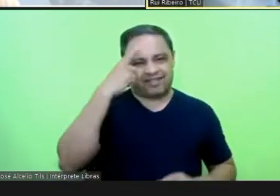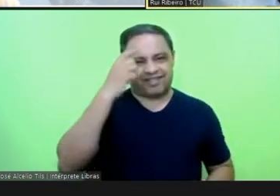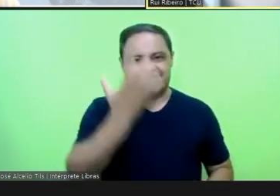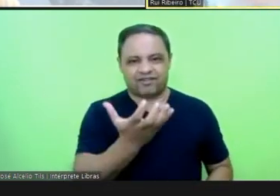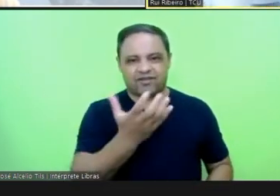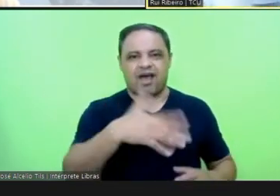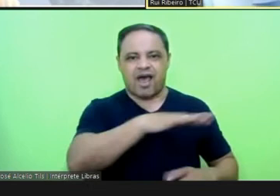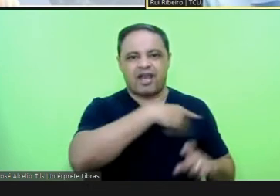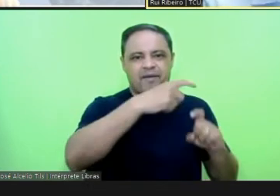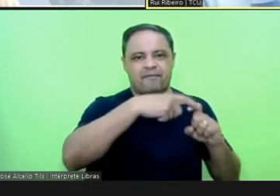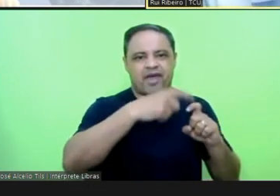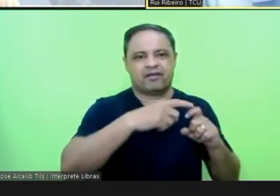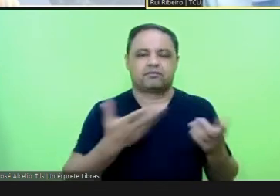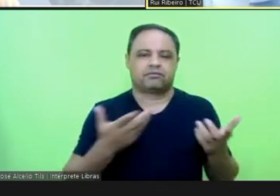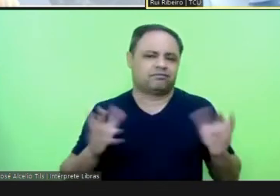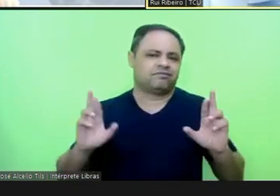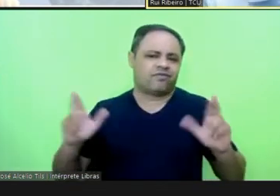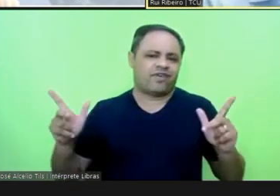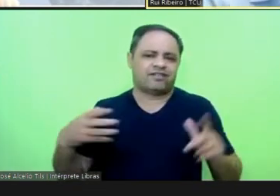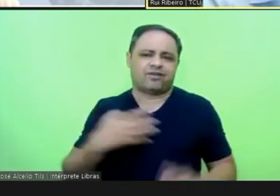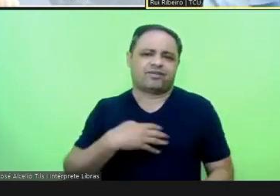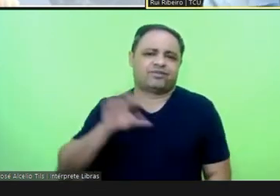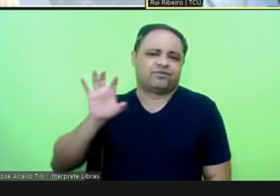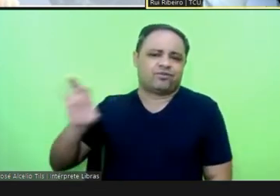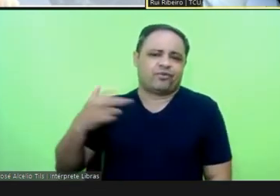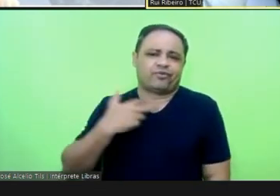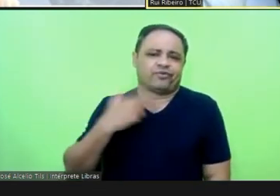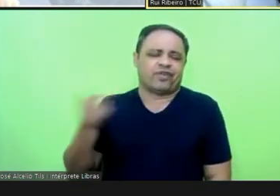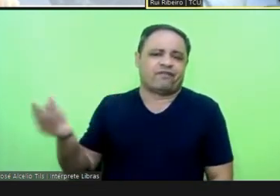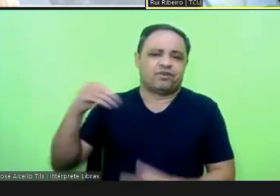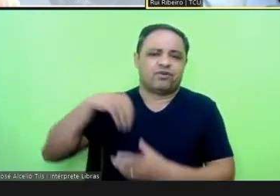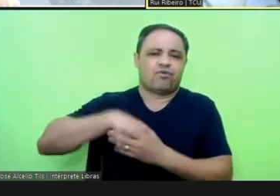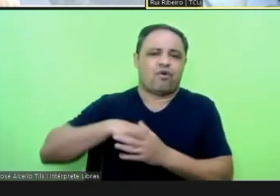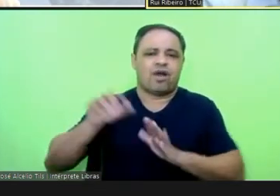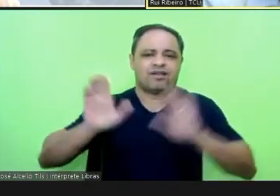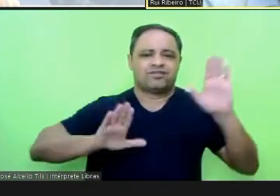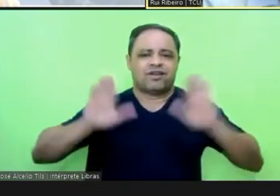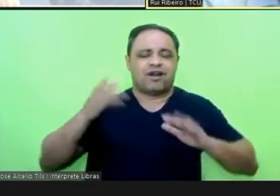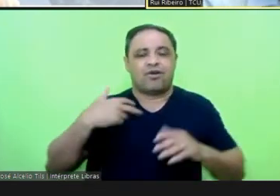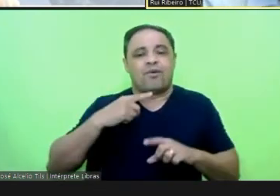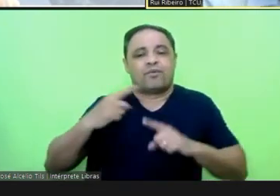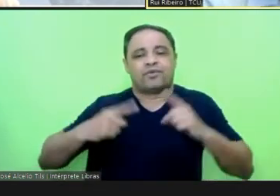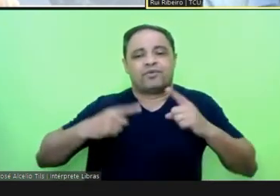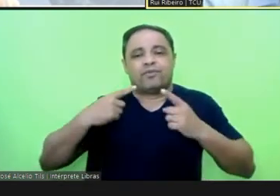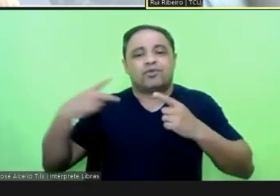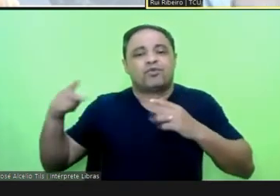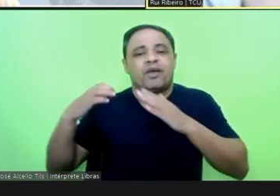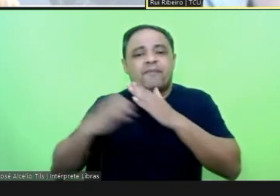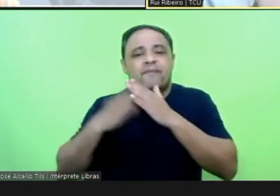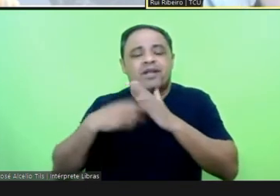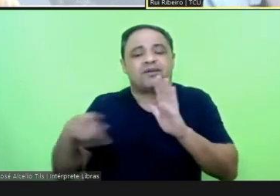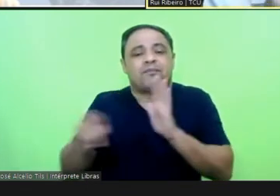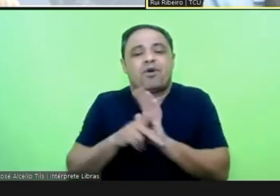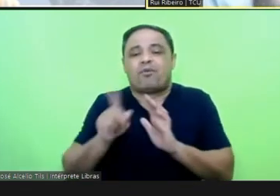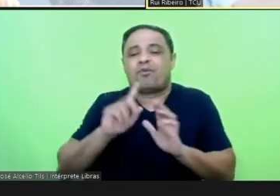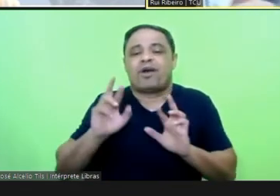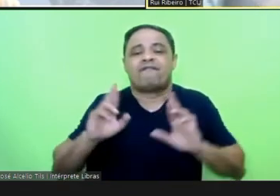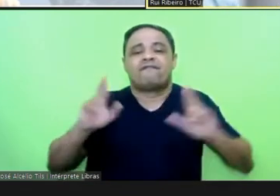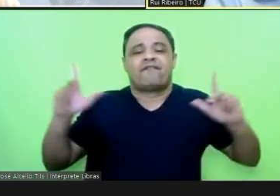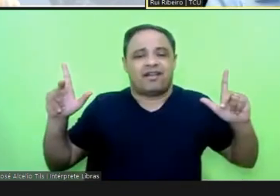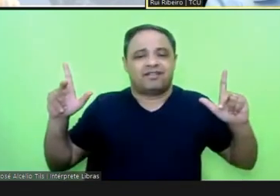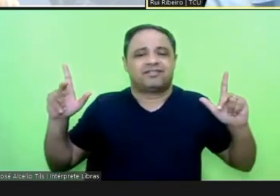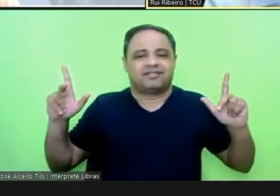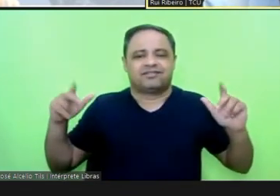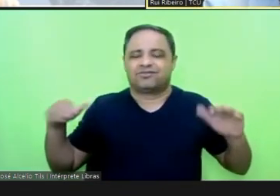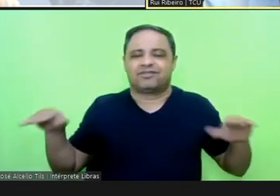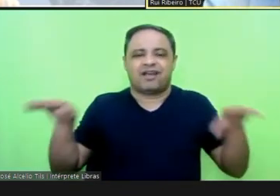médica. Olha, sinto muito, Diogo, eu não posso colocar você nesse diálogo porque a sua empresa não tem condição de competir no mesmo